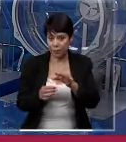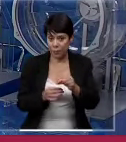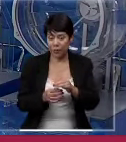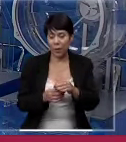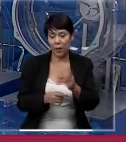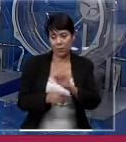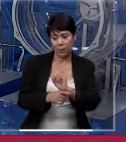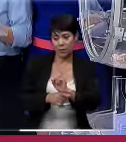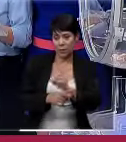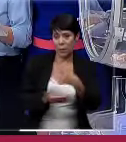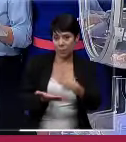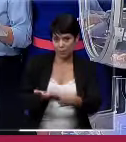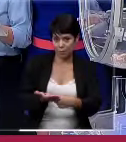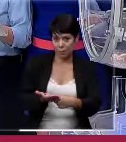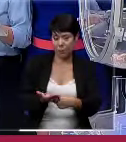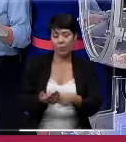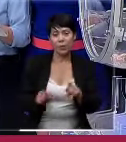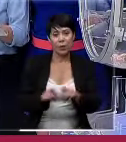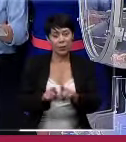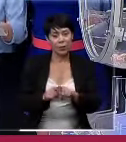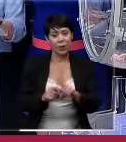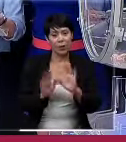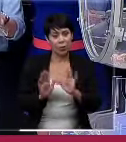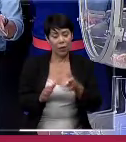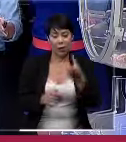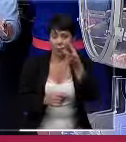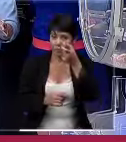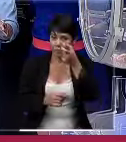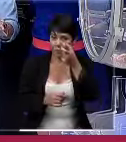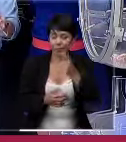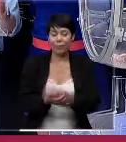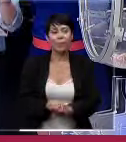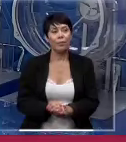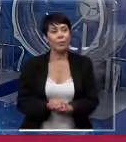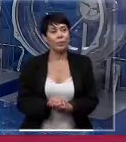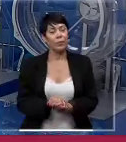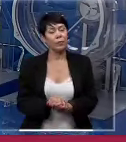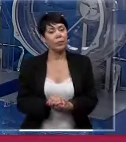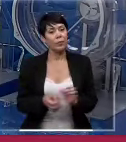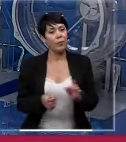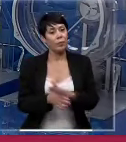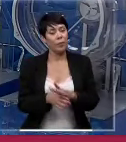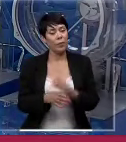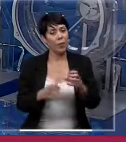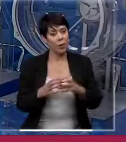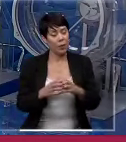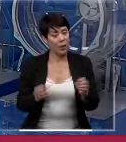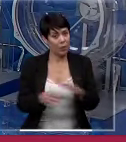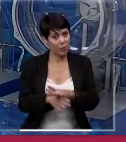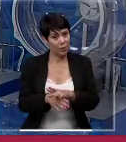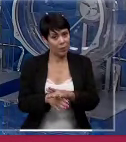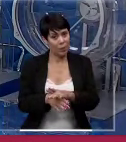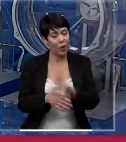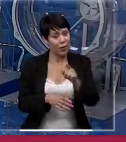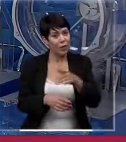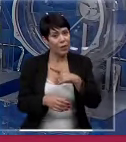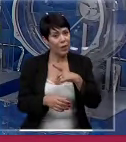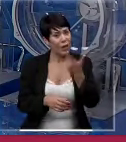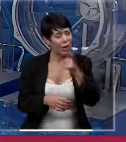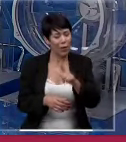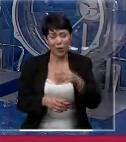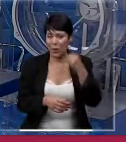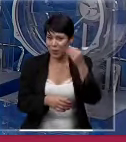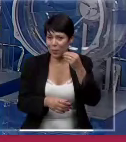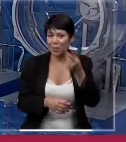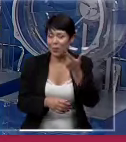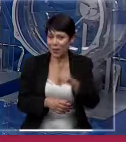auditoras populares, a Ellen e a Lucimar, atentas também a este procedimento. Tudo pronto, bolas posicionadas. Você tem mais uma